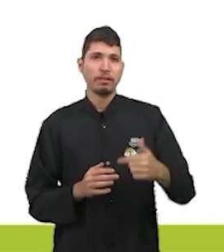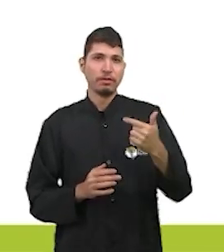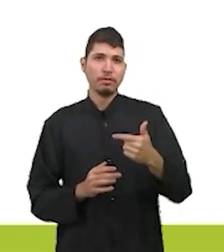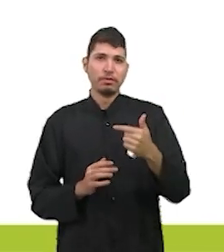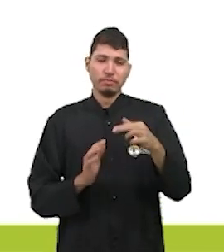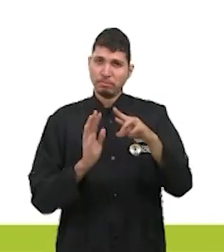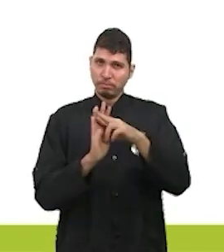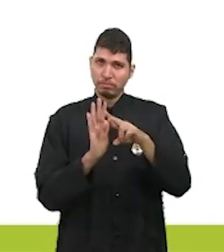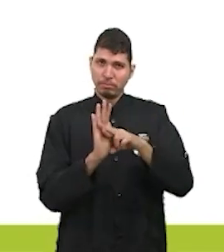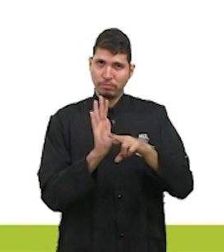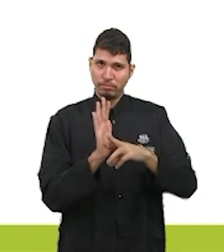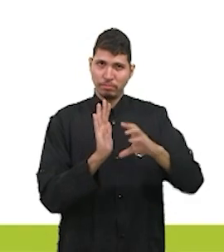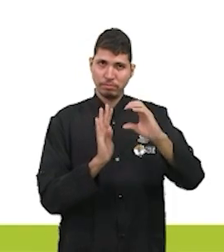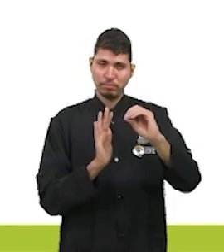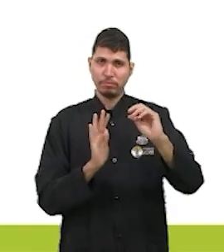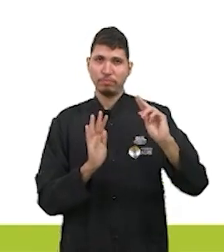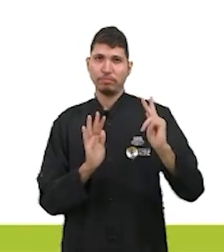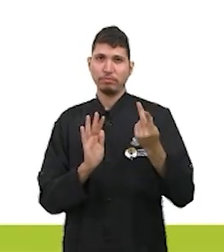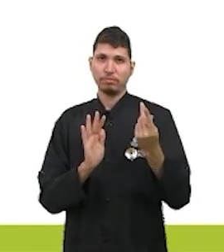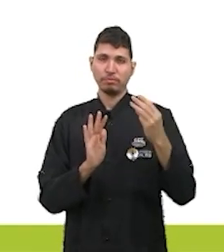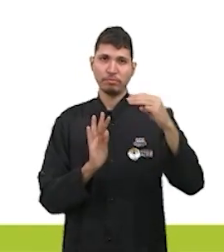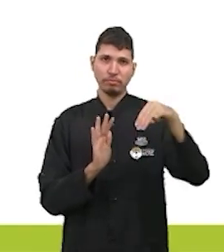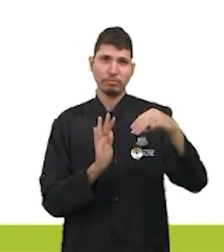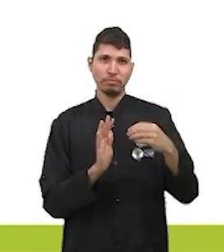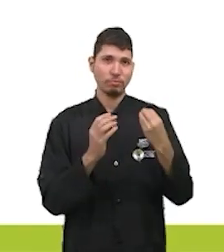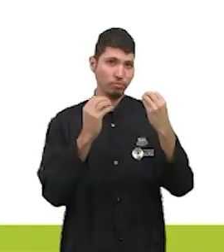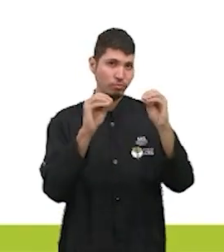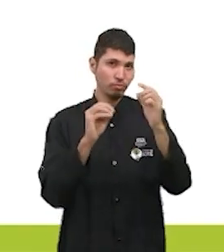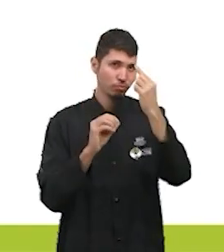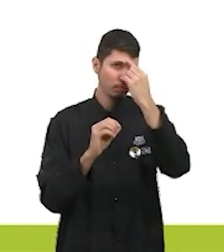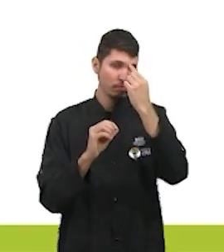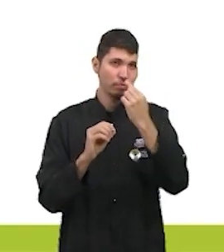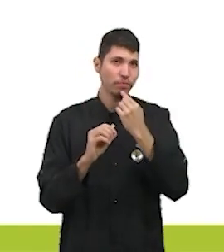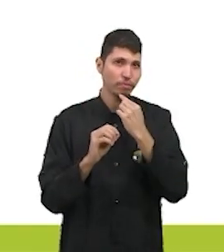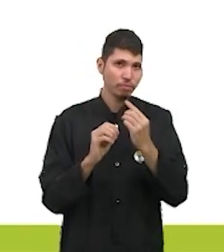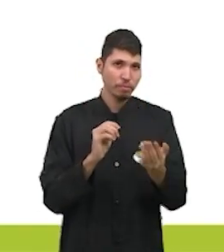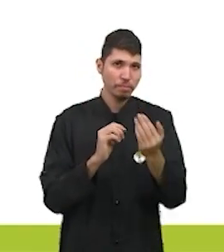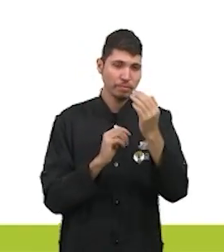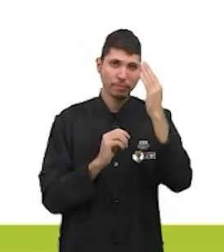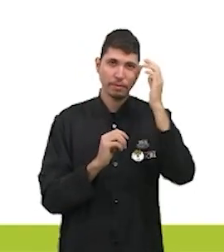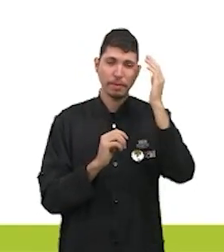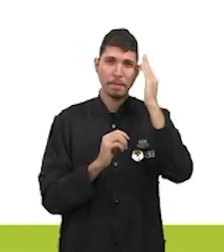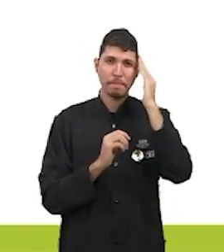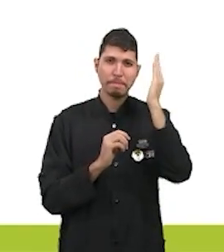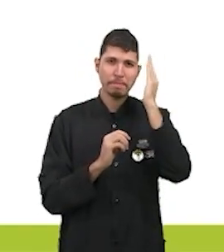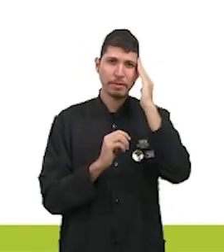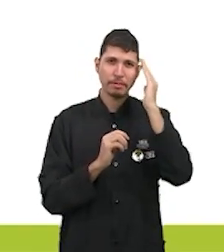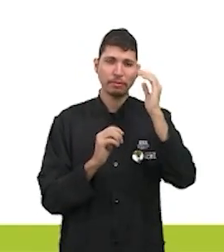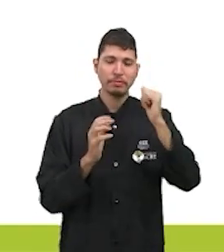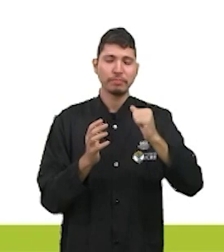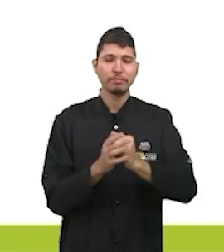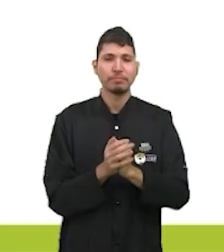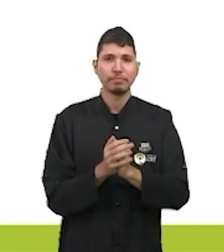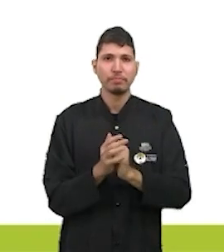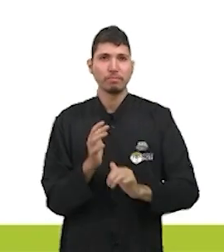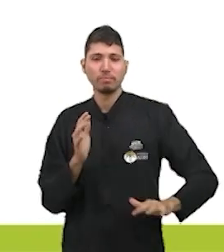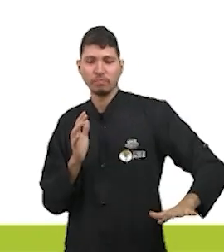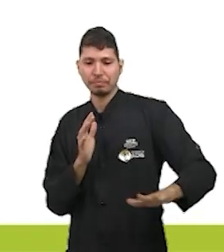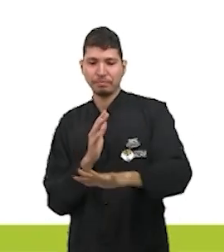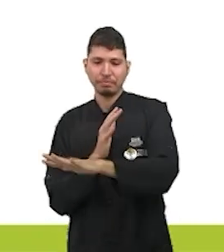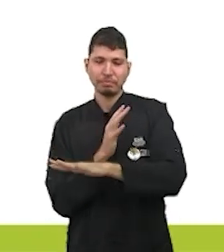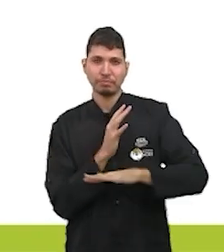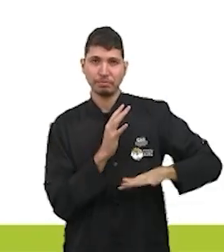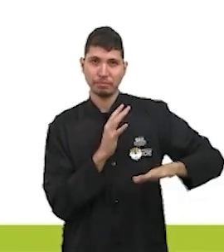ali a figura, tá? E vamos entender a parte aqui dimensional, tá? Eu tenho a